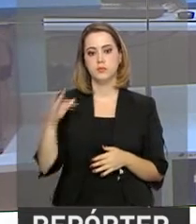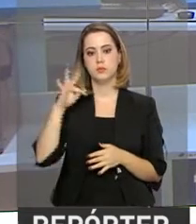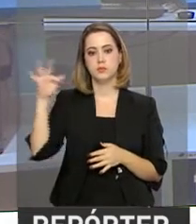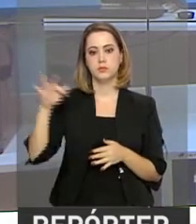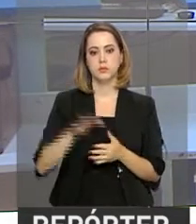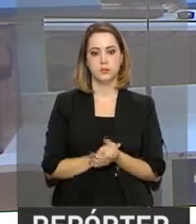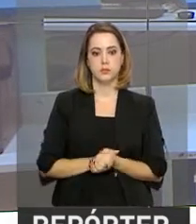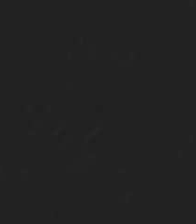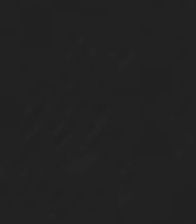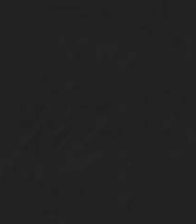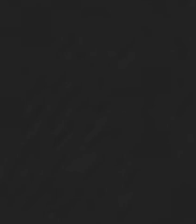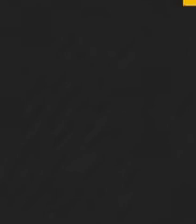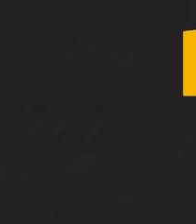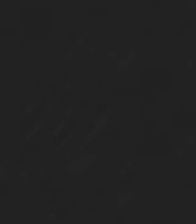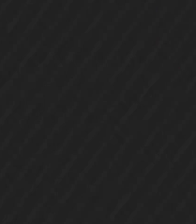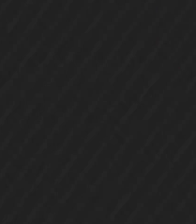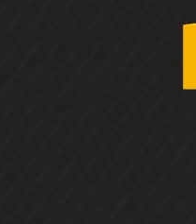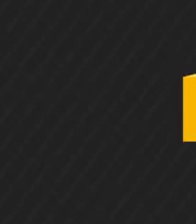tv do governo federal